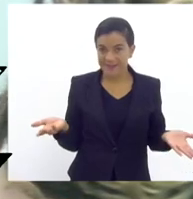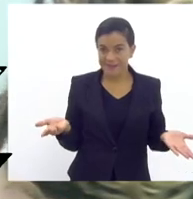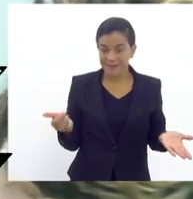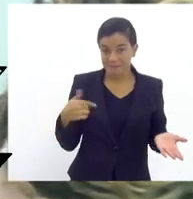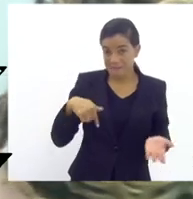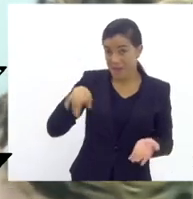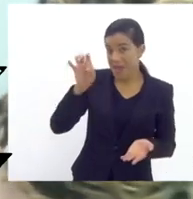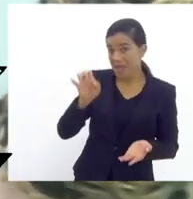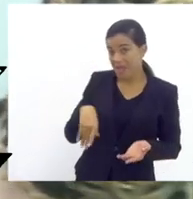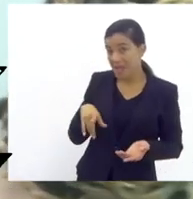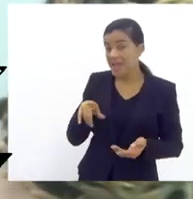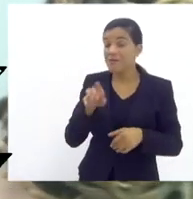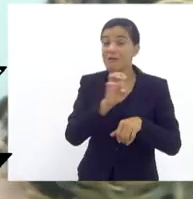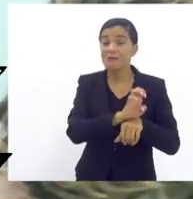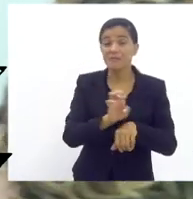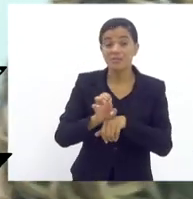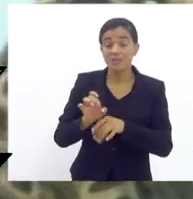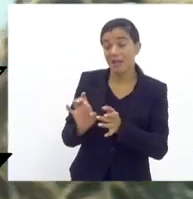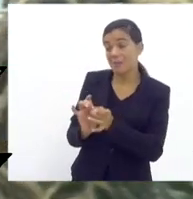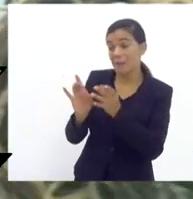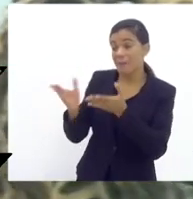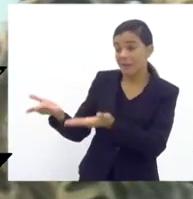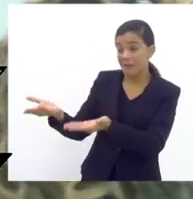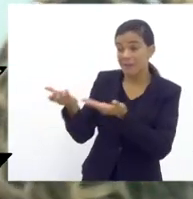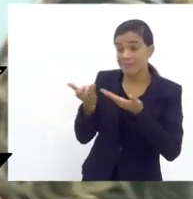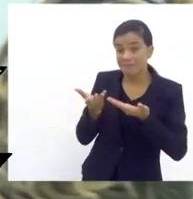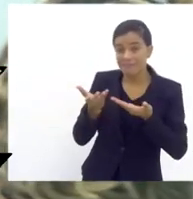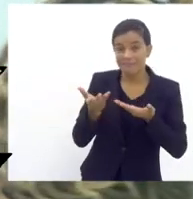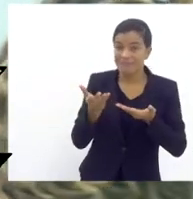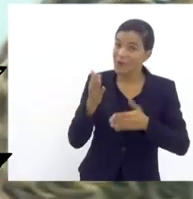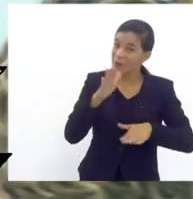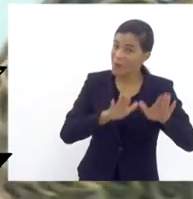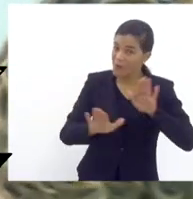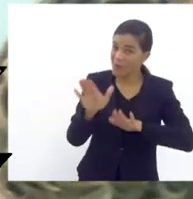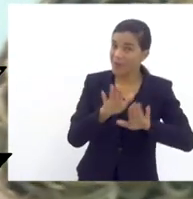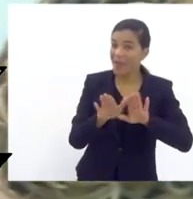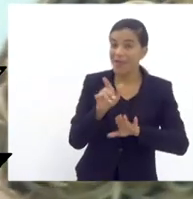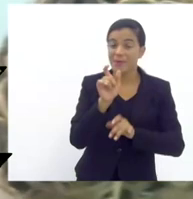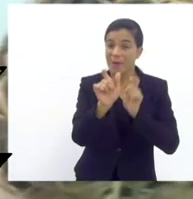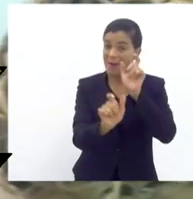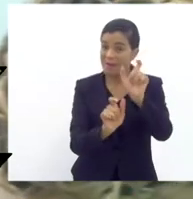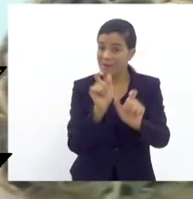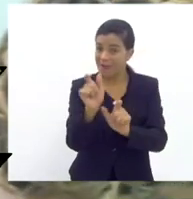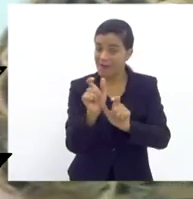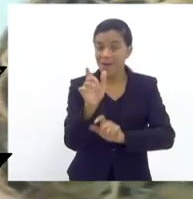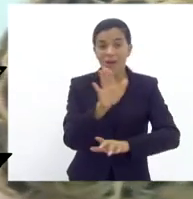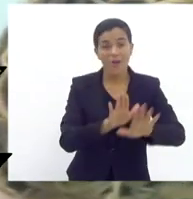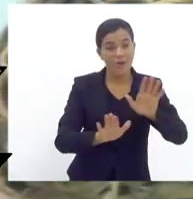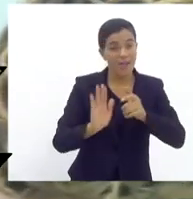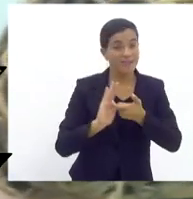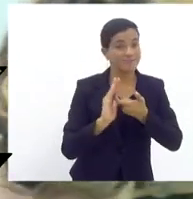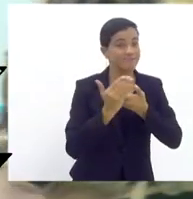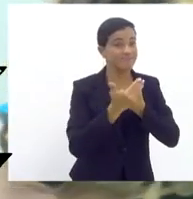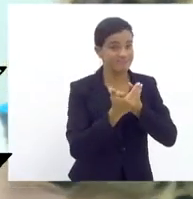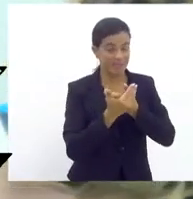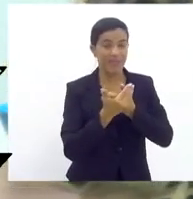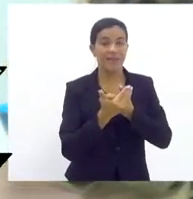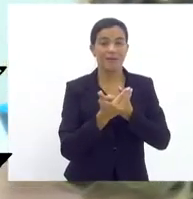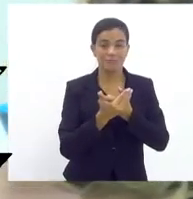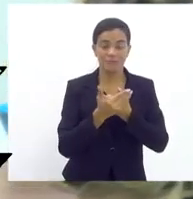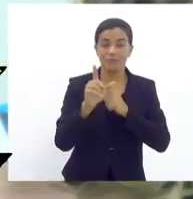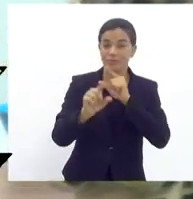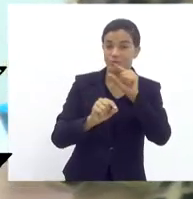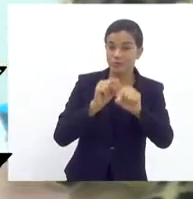para quem os estados vão permitir entrar então cuidado com as palavras e cuidado que os termos que são utilizados